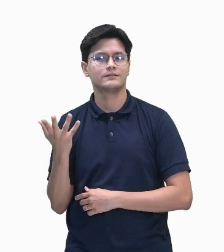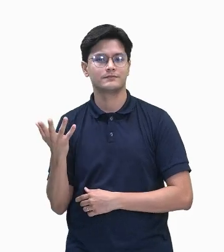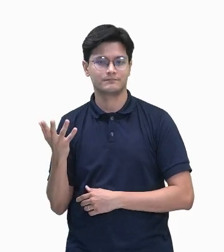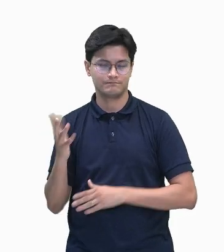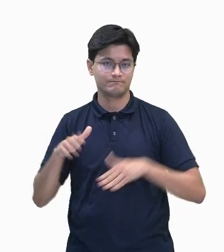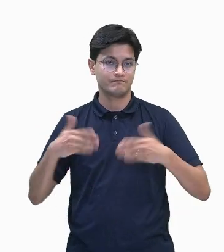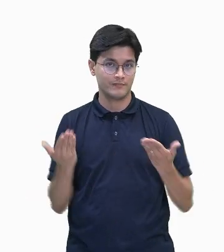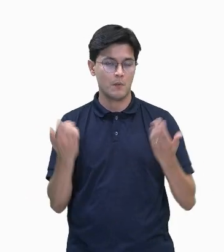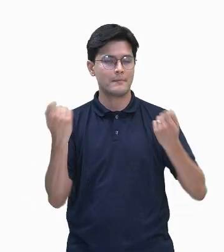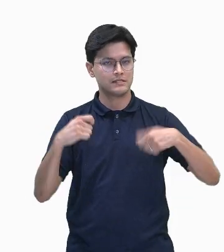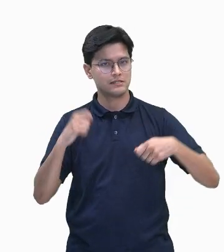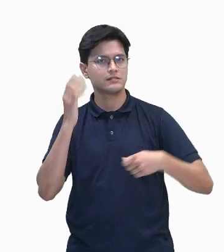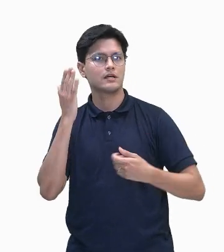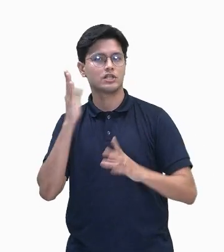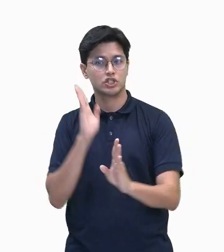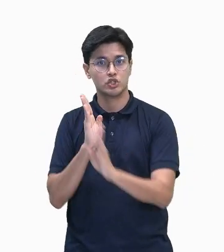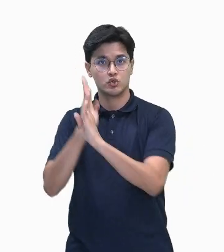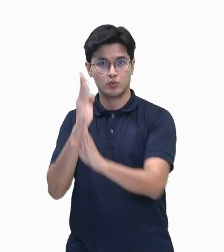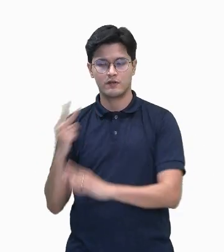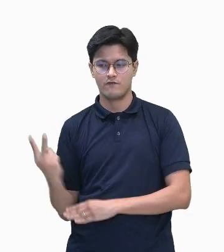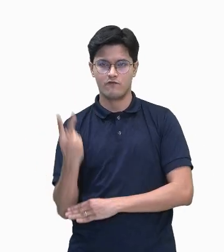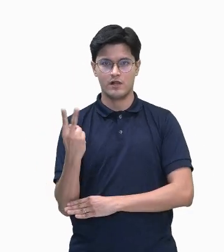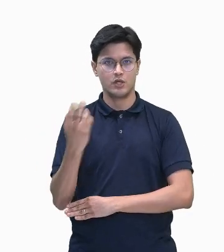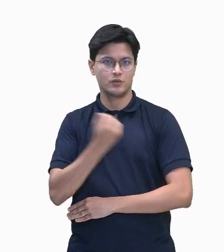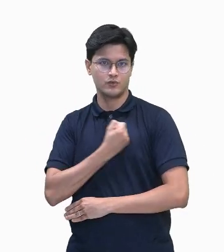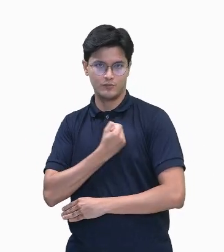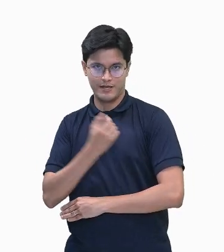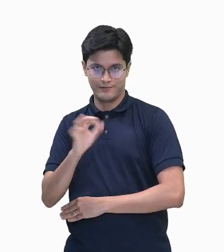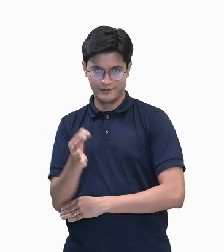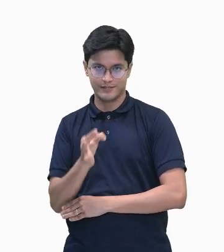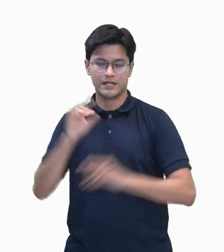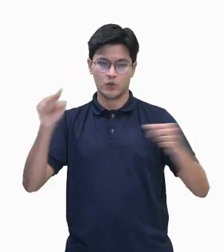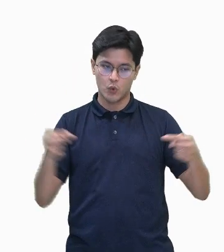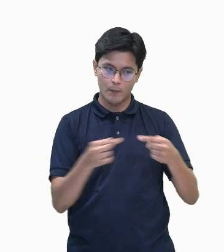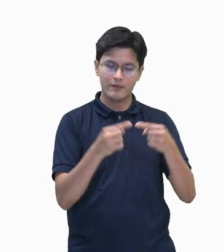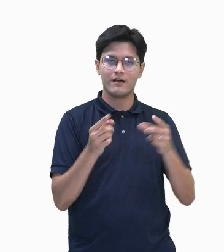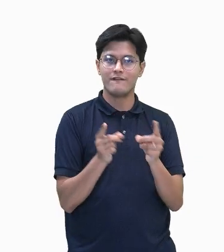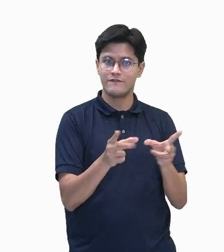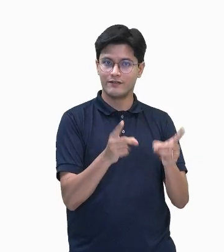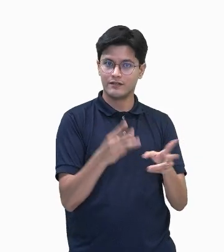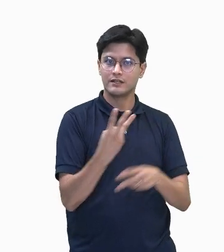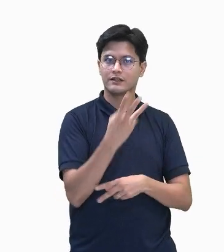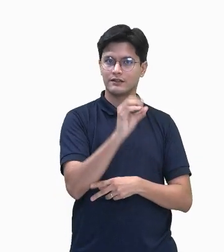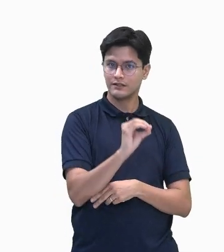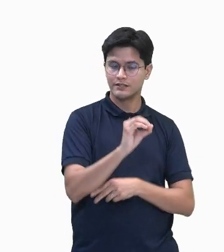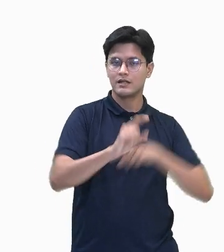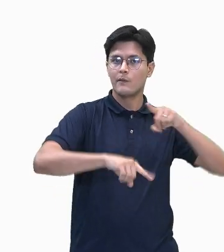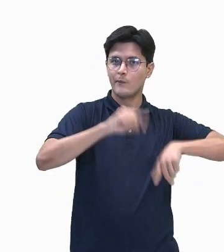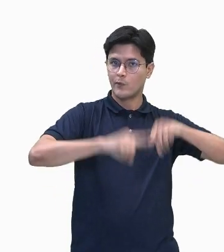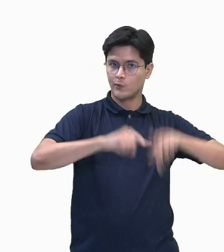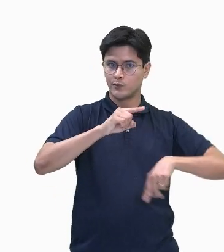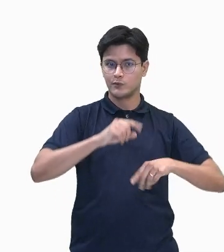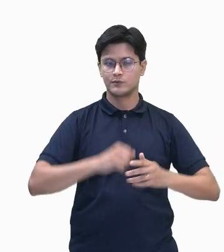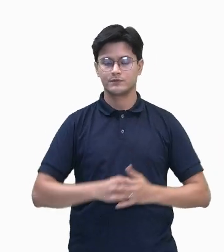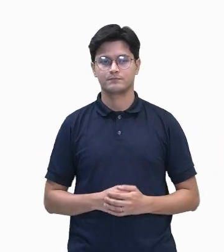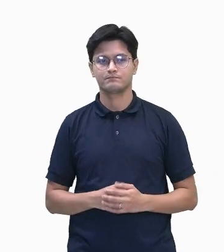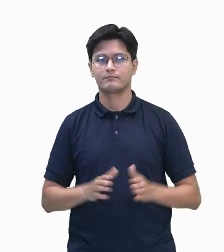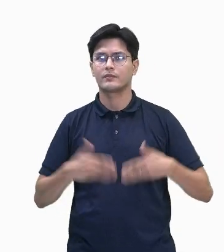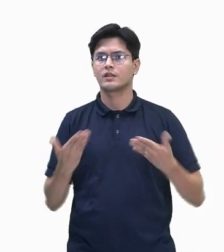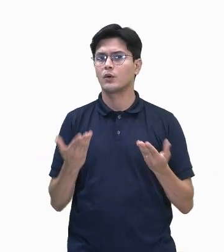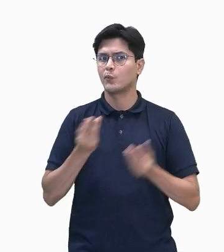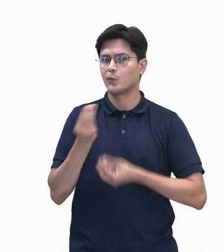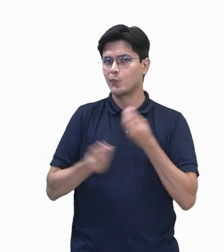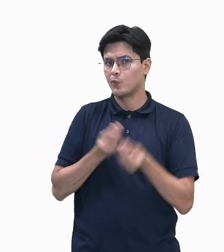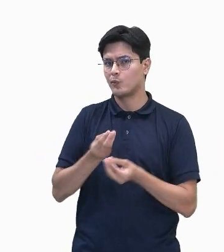valor numérico da função para uma venda de 30 produtos. Nós vamos fazer aqui o L de 30. Ó. O